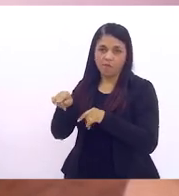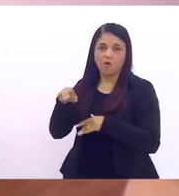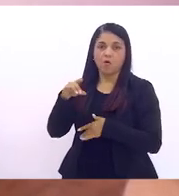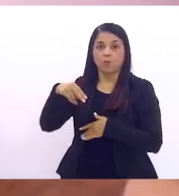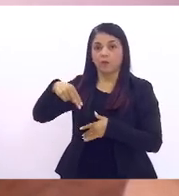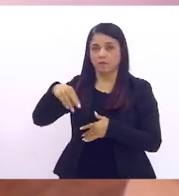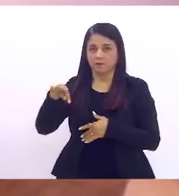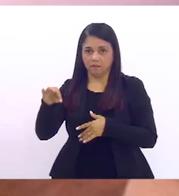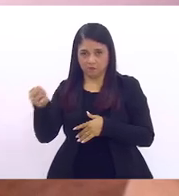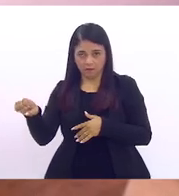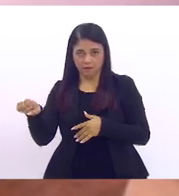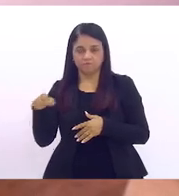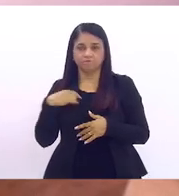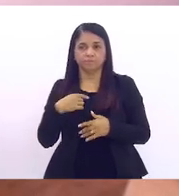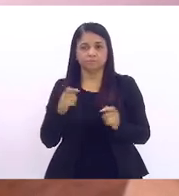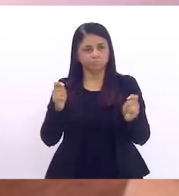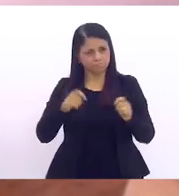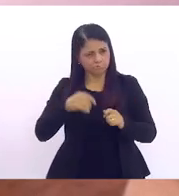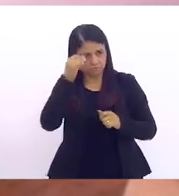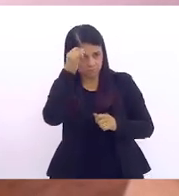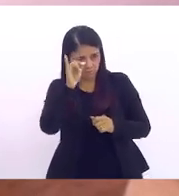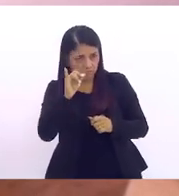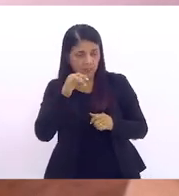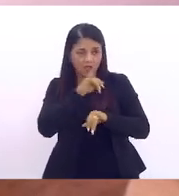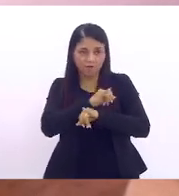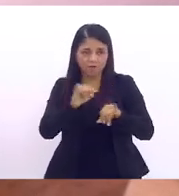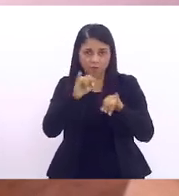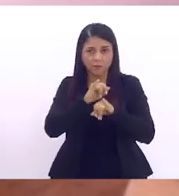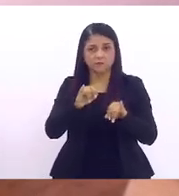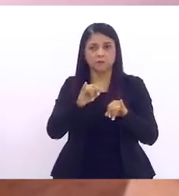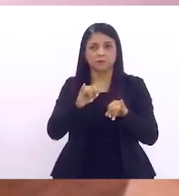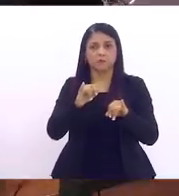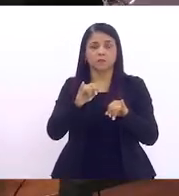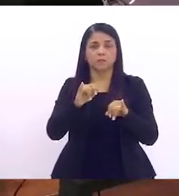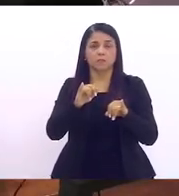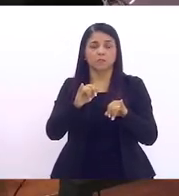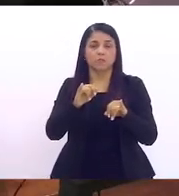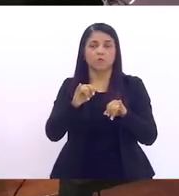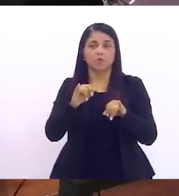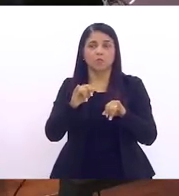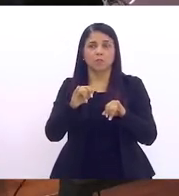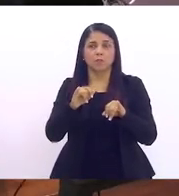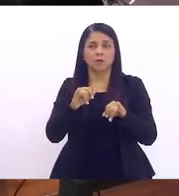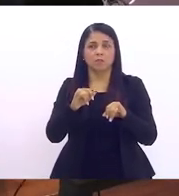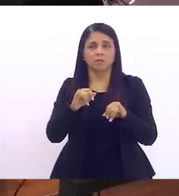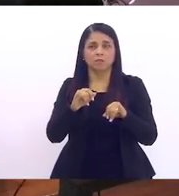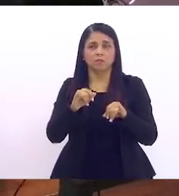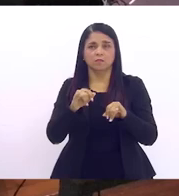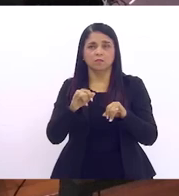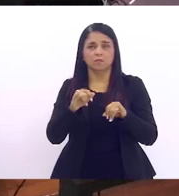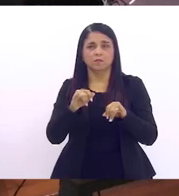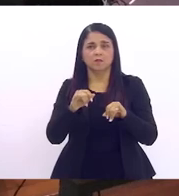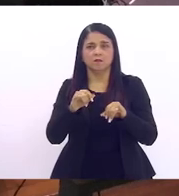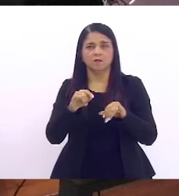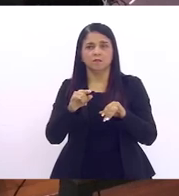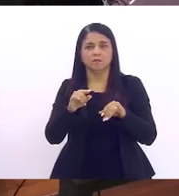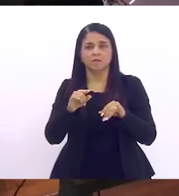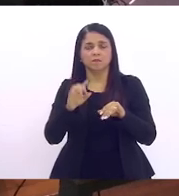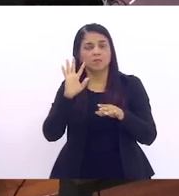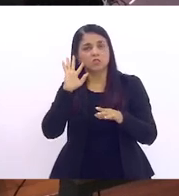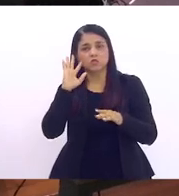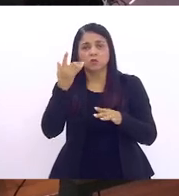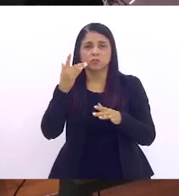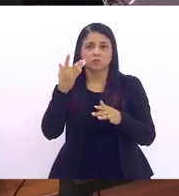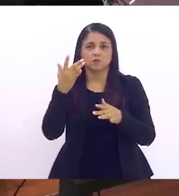poderemos então evitar o envio dessas informações a fim de de não envolver o órgão até por conta de uma solução mais